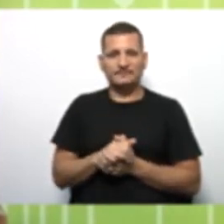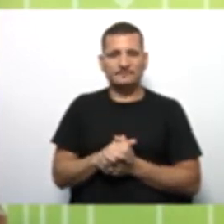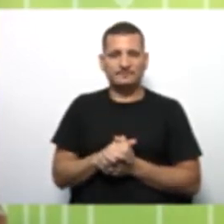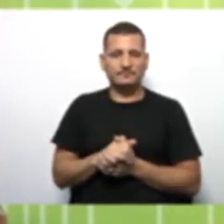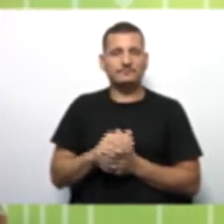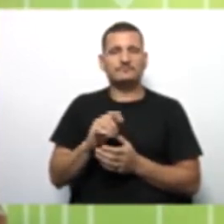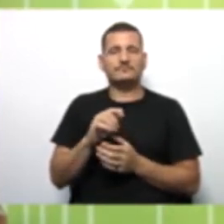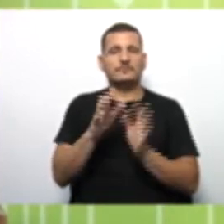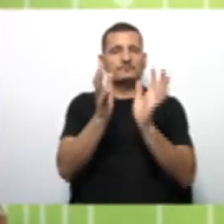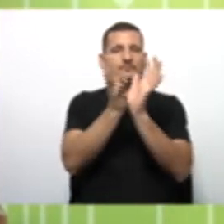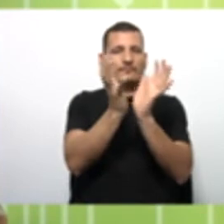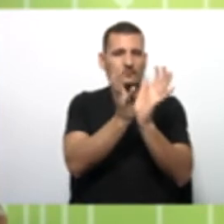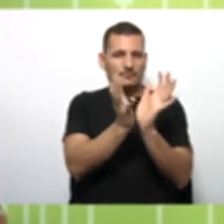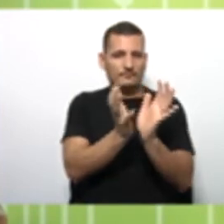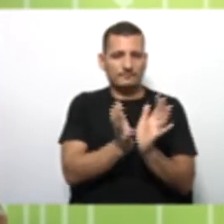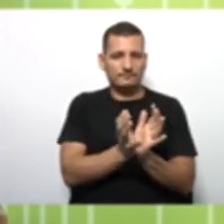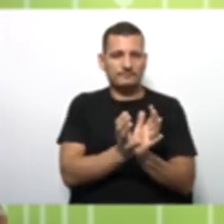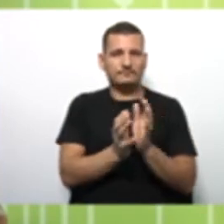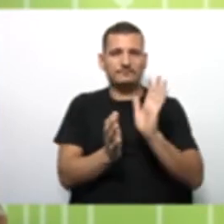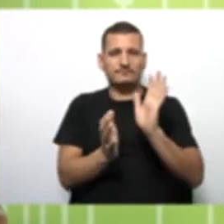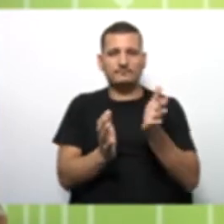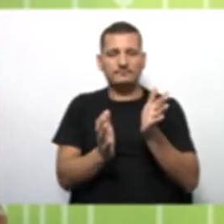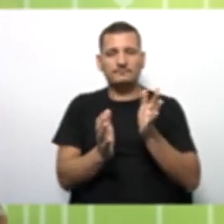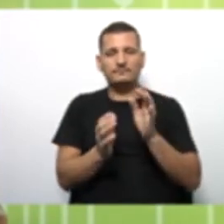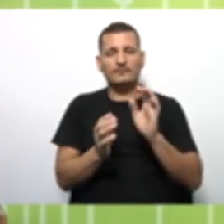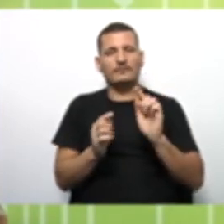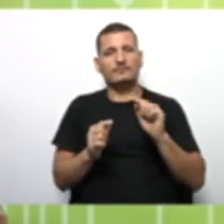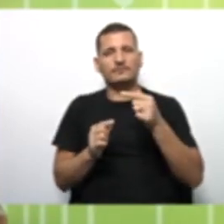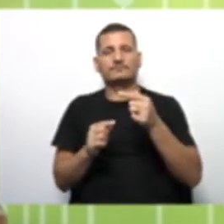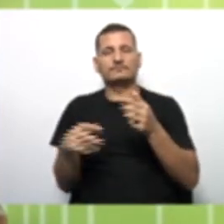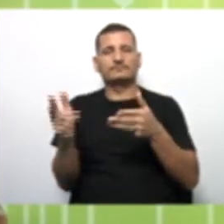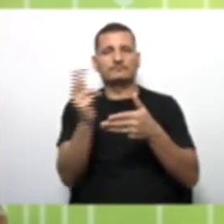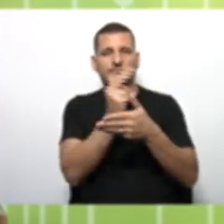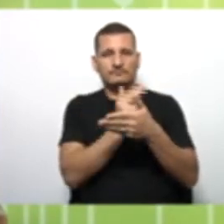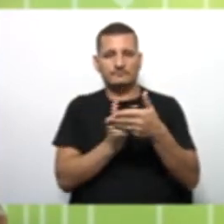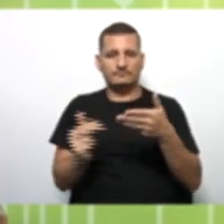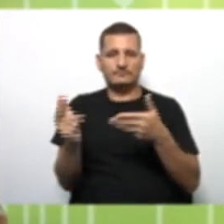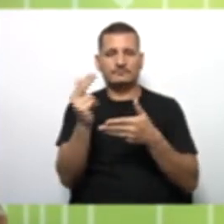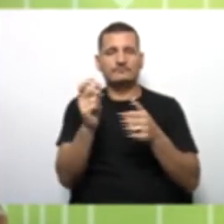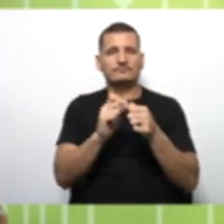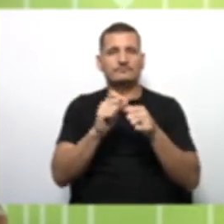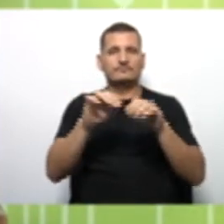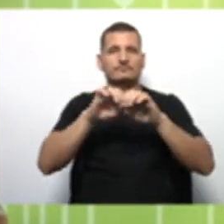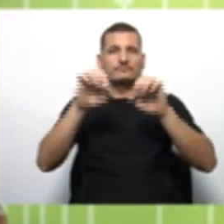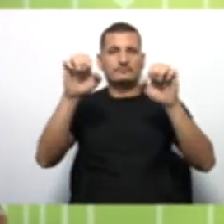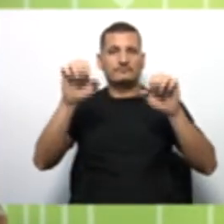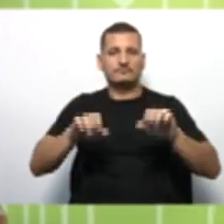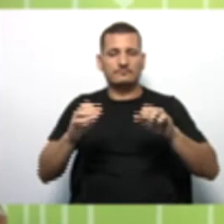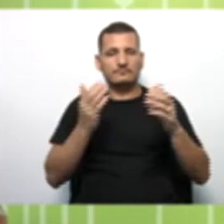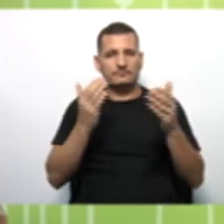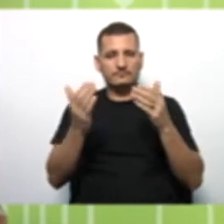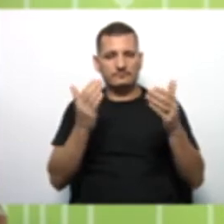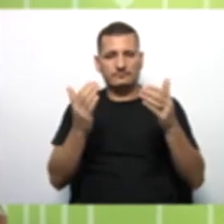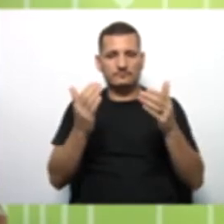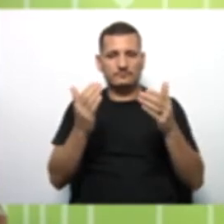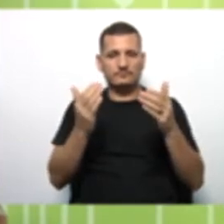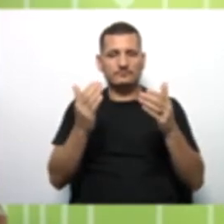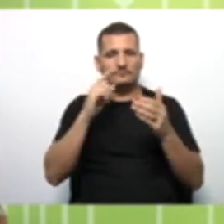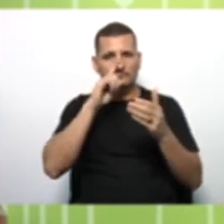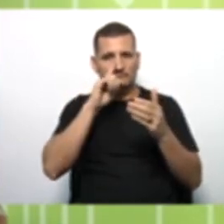um seguro vai garantir que eu não tenha prejuízo, não é isso? Perfeito, isso aí é o que? A minha resposta a esse risco. Isso. Não é isso? Então você vai